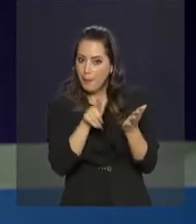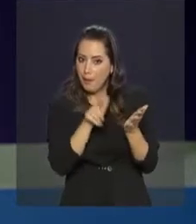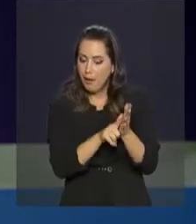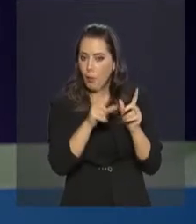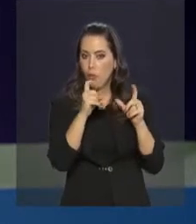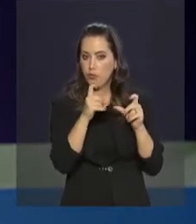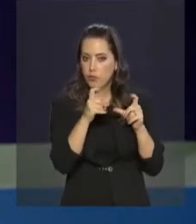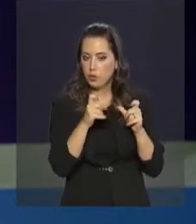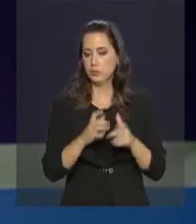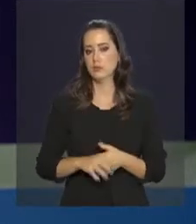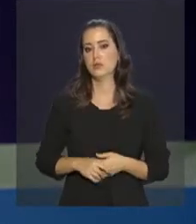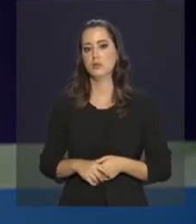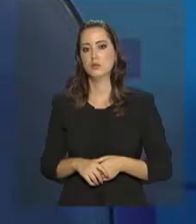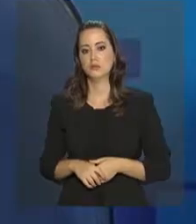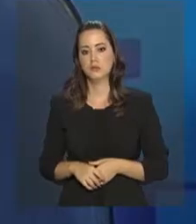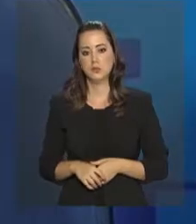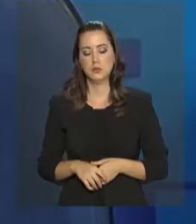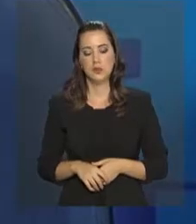com foto.